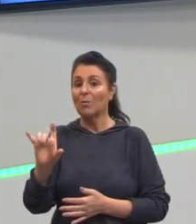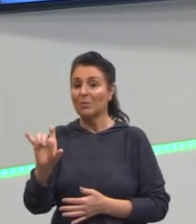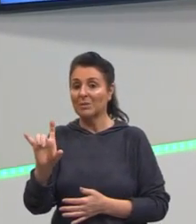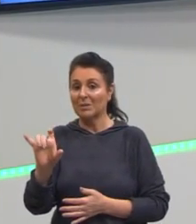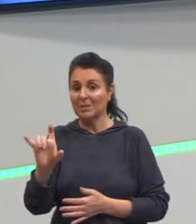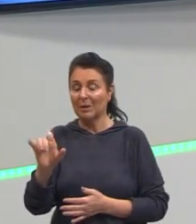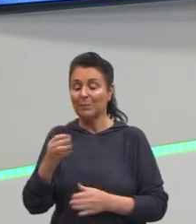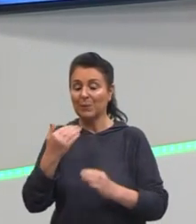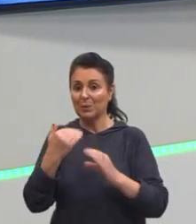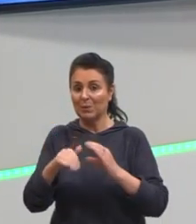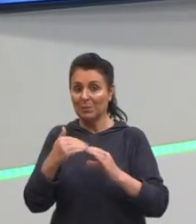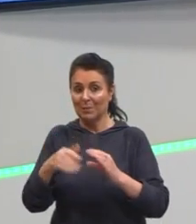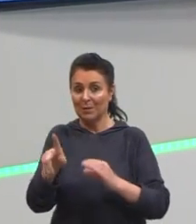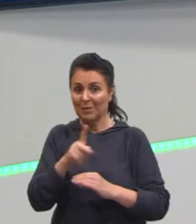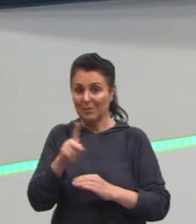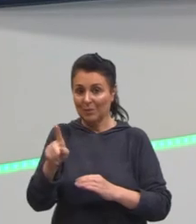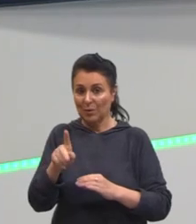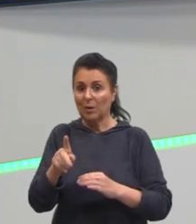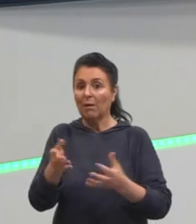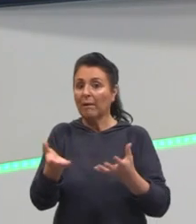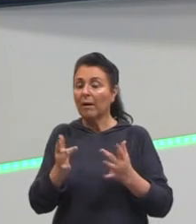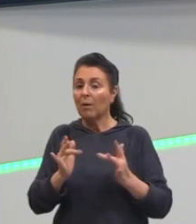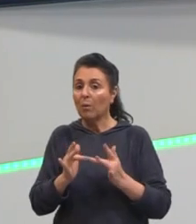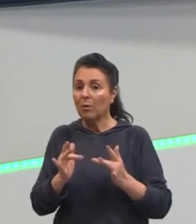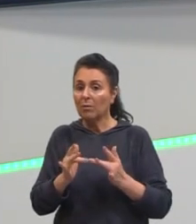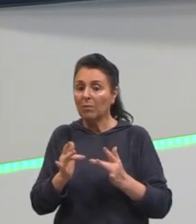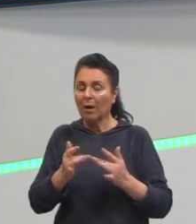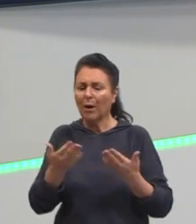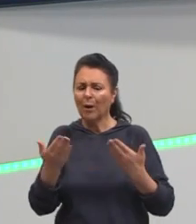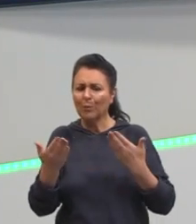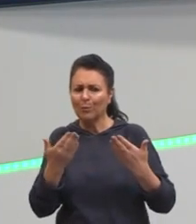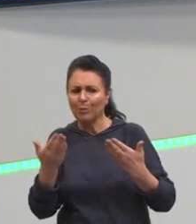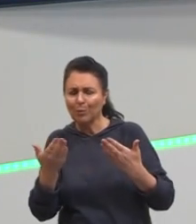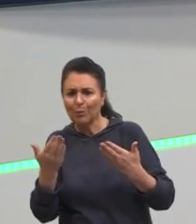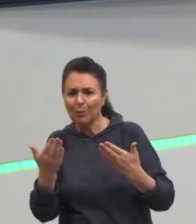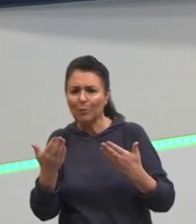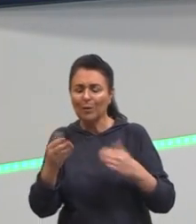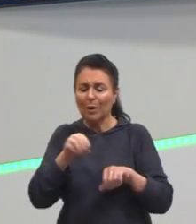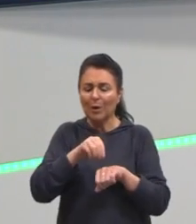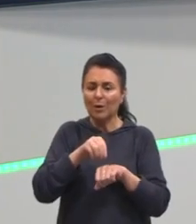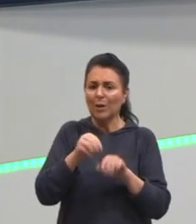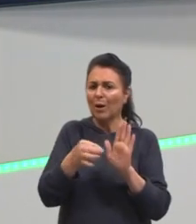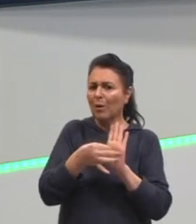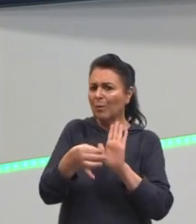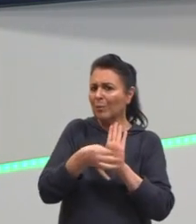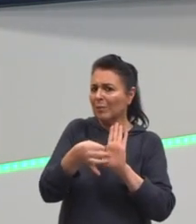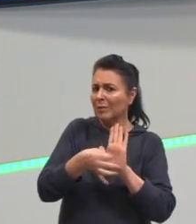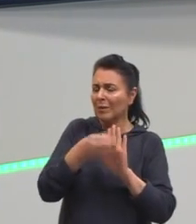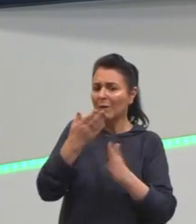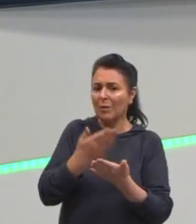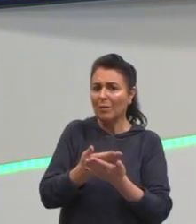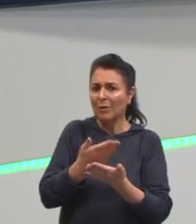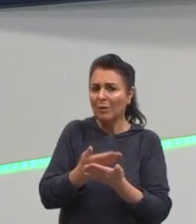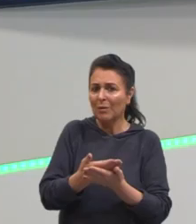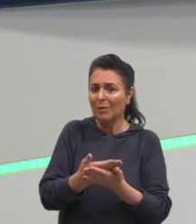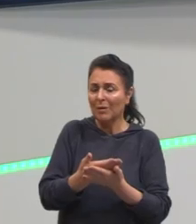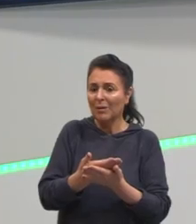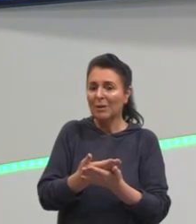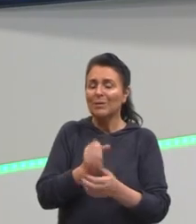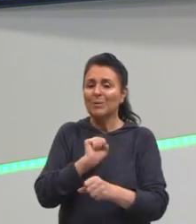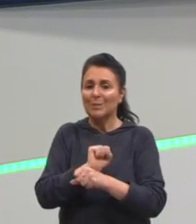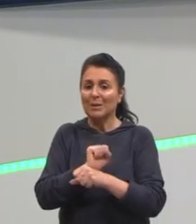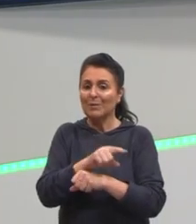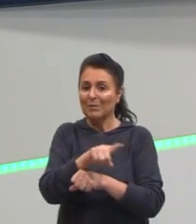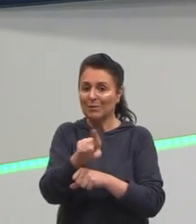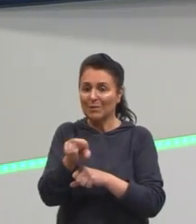e também o meu e-mail se vocês quiserem entrar em contato tirar dúvidas deixe alguma sugestão da nossa aula certo vou